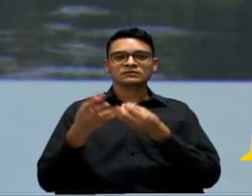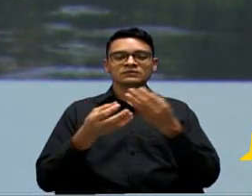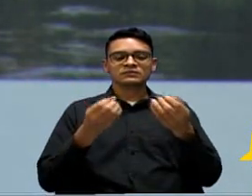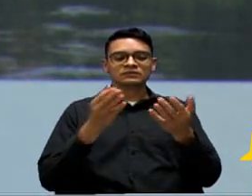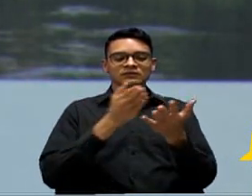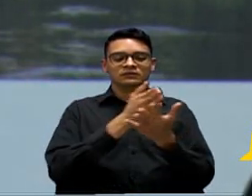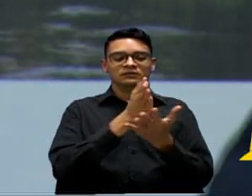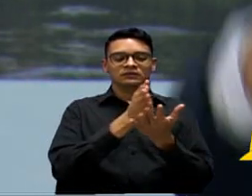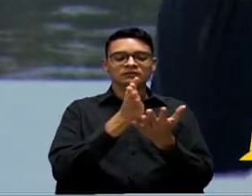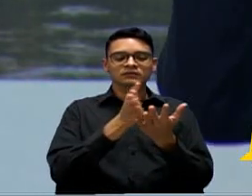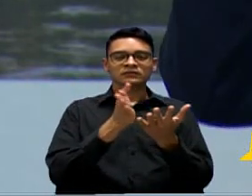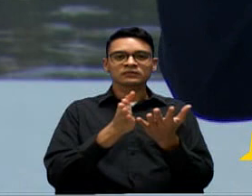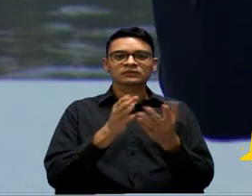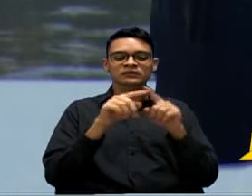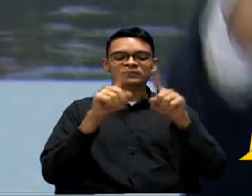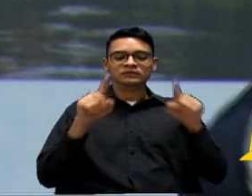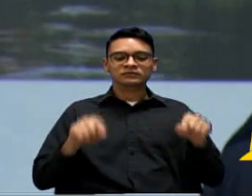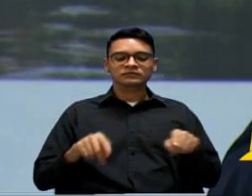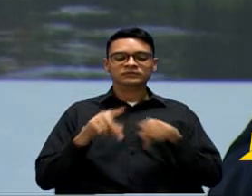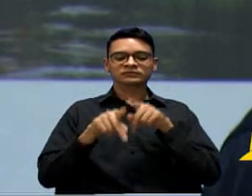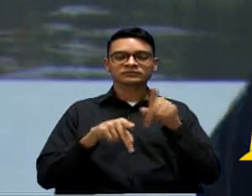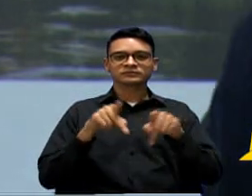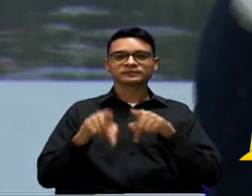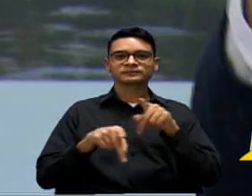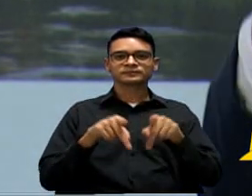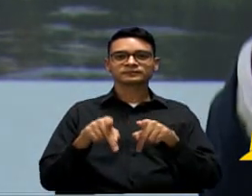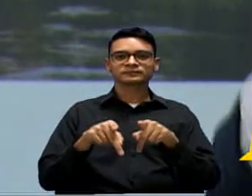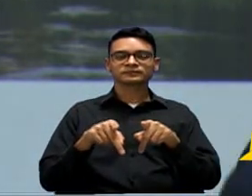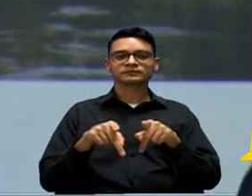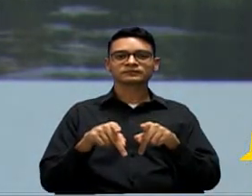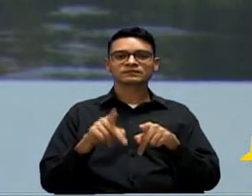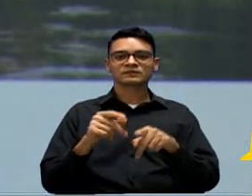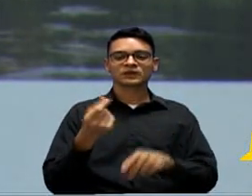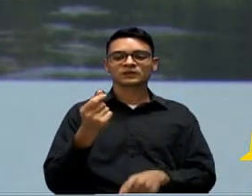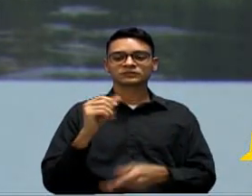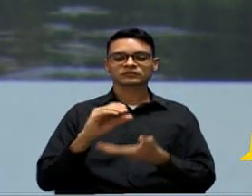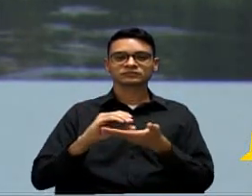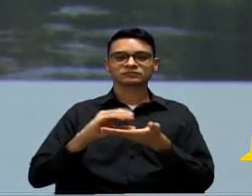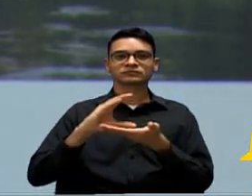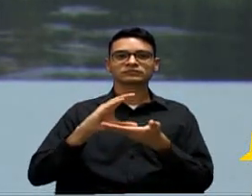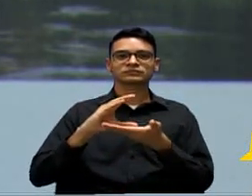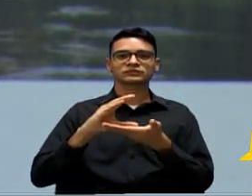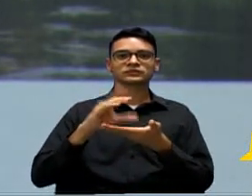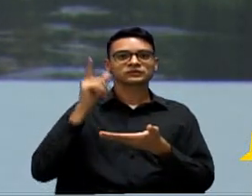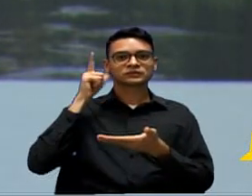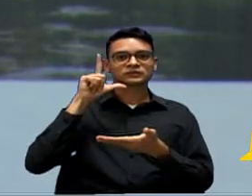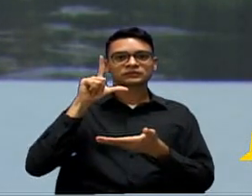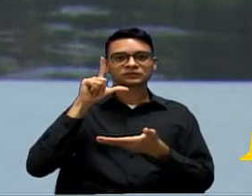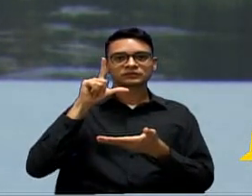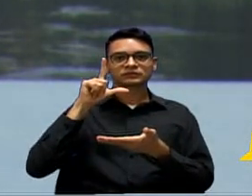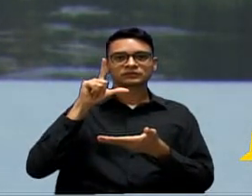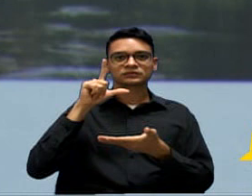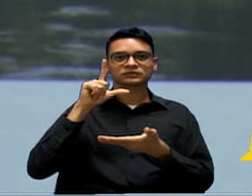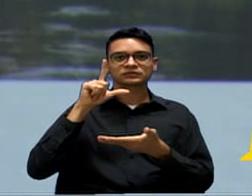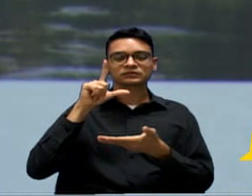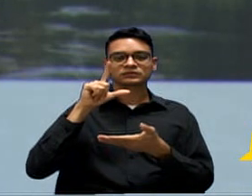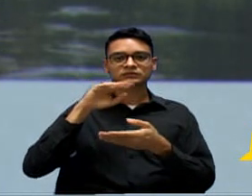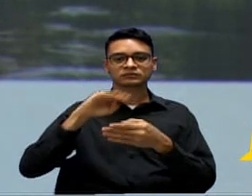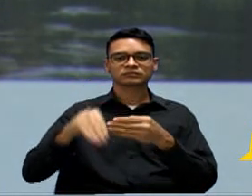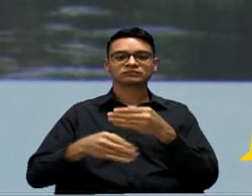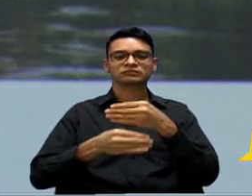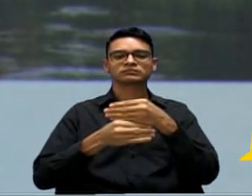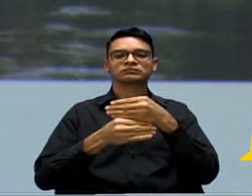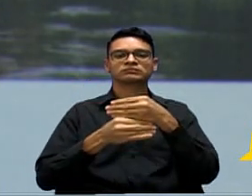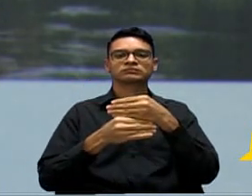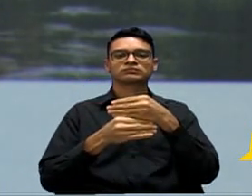os funcionários públicos que têm um salário elevado pudessem complementar.